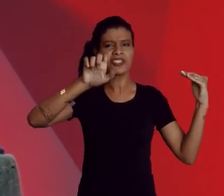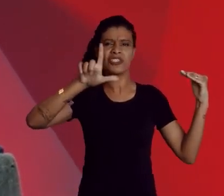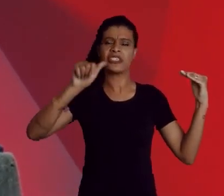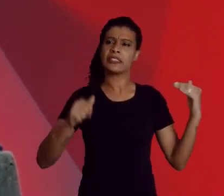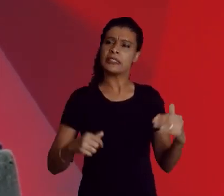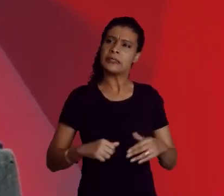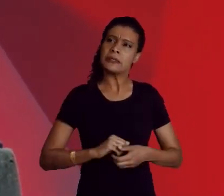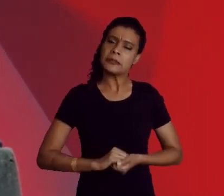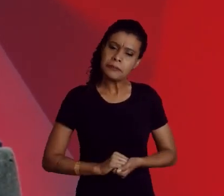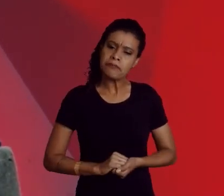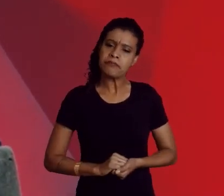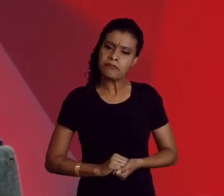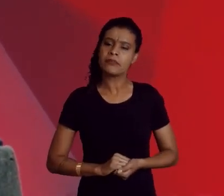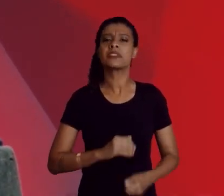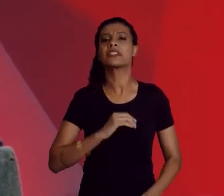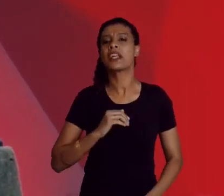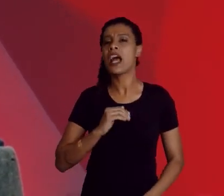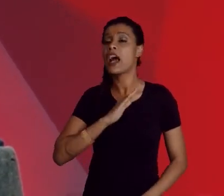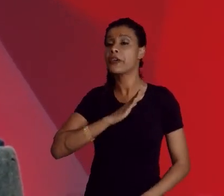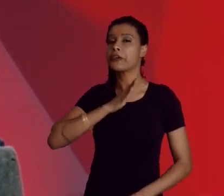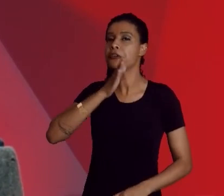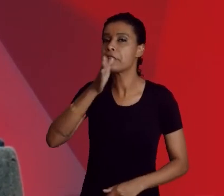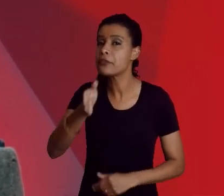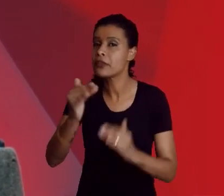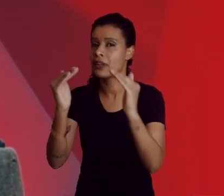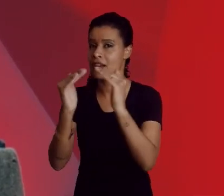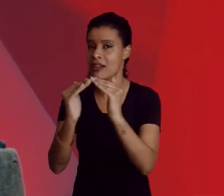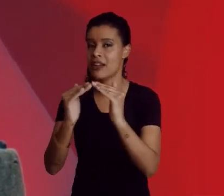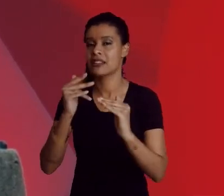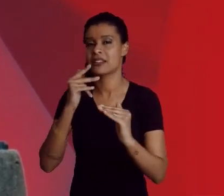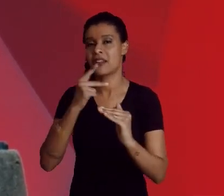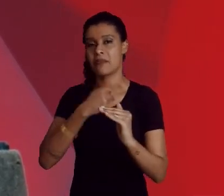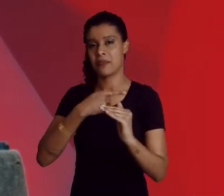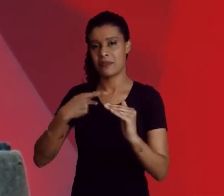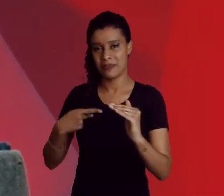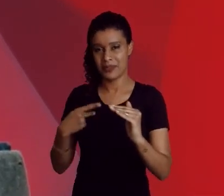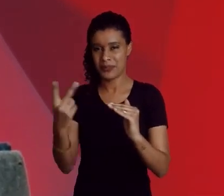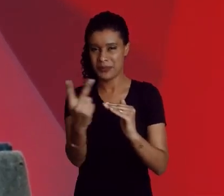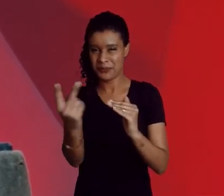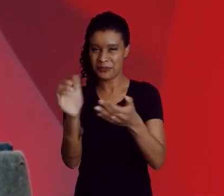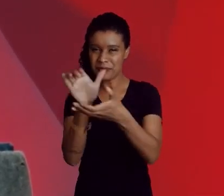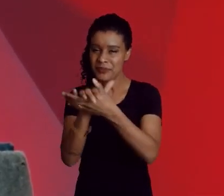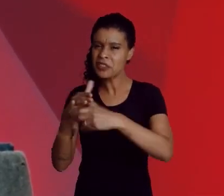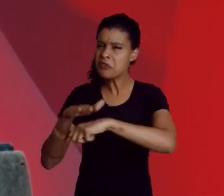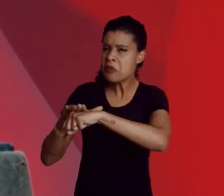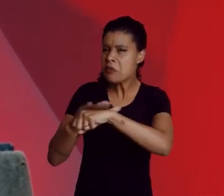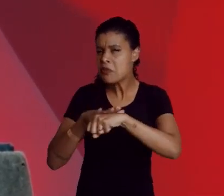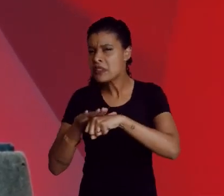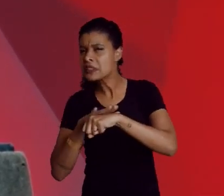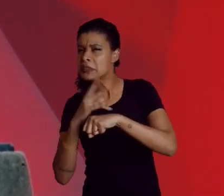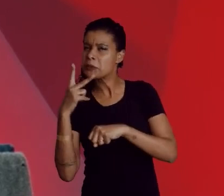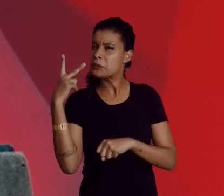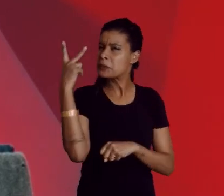fui lá na casa do meu pastor e da Lu, inventei um assunto para conversar com eles. Cheguei lá, conversei, ficamos conversando durante umas 2, 3 horas. Na